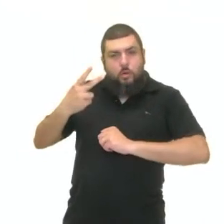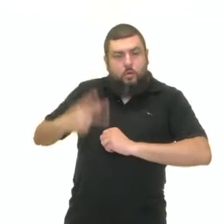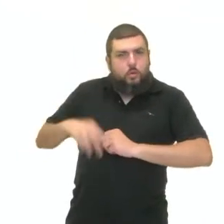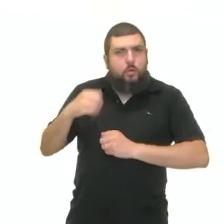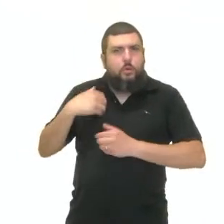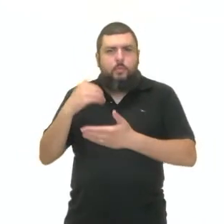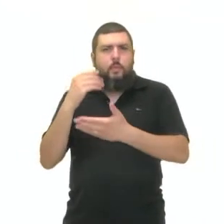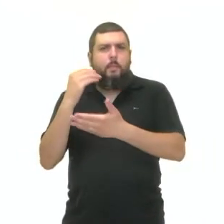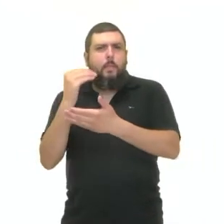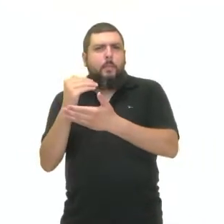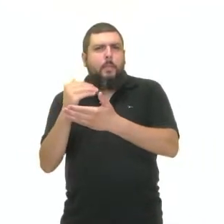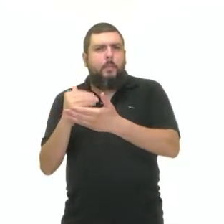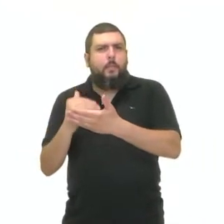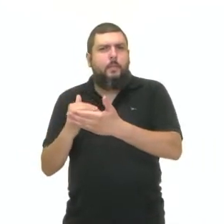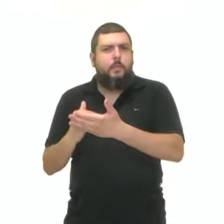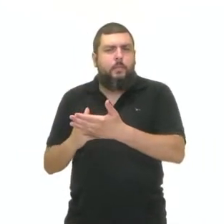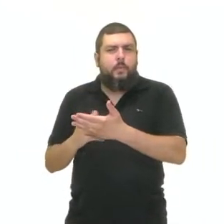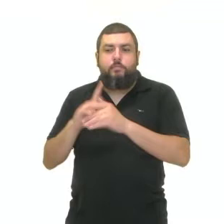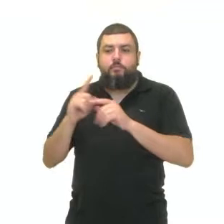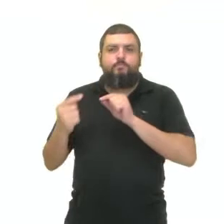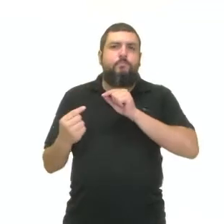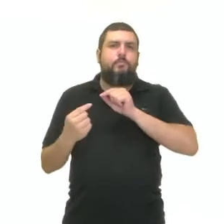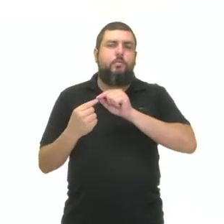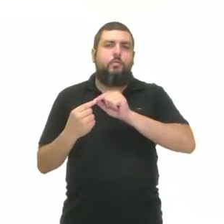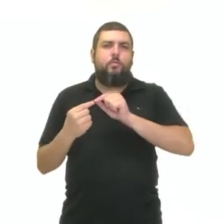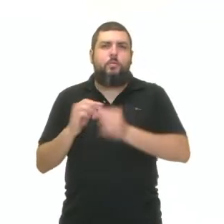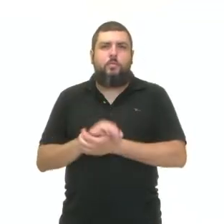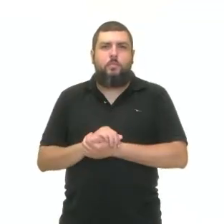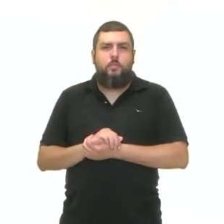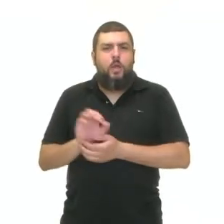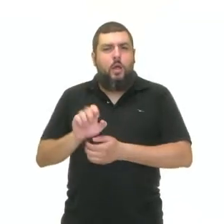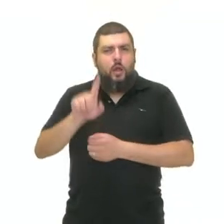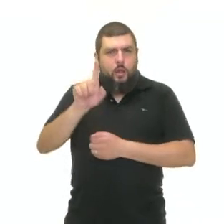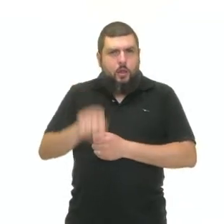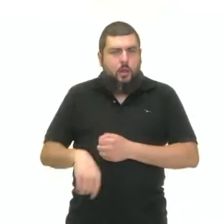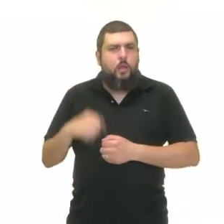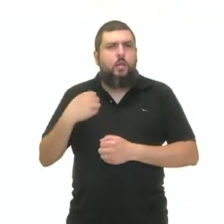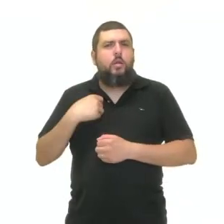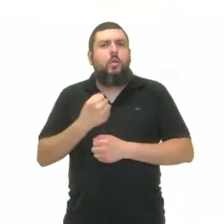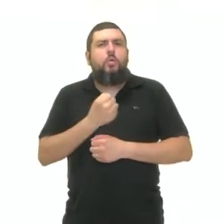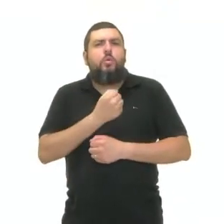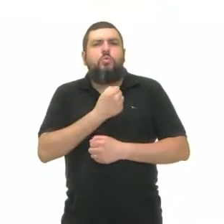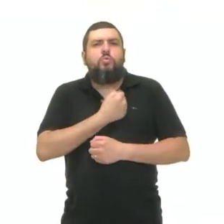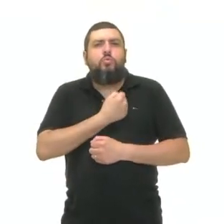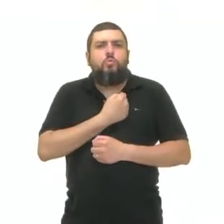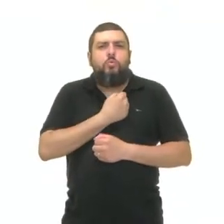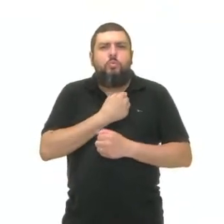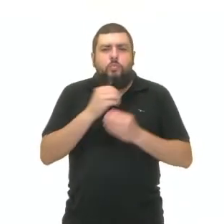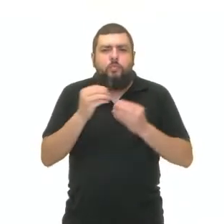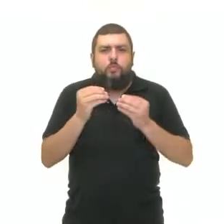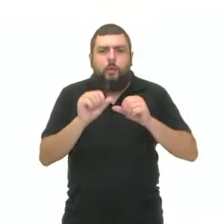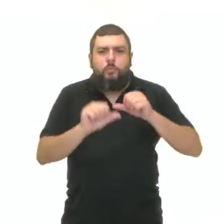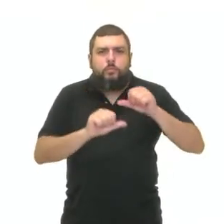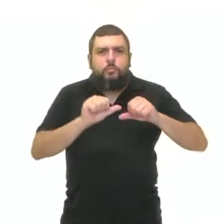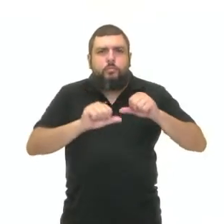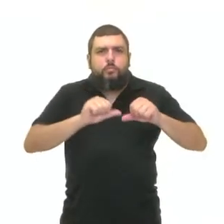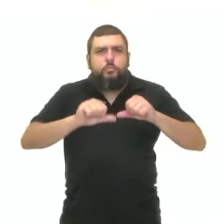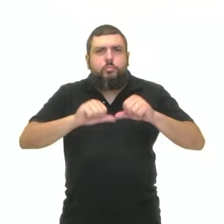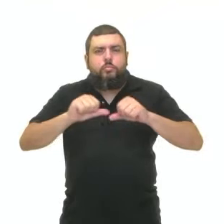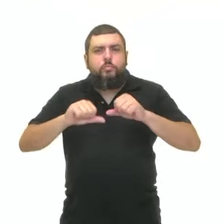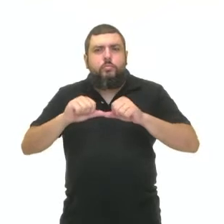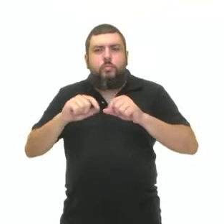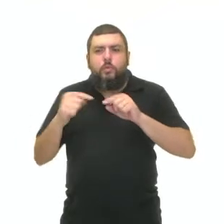falhar. O sistema se baseia em um algoritmo cuja evolução e usos aplicados ao consumo cultural são